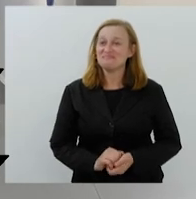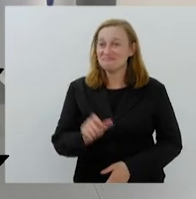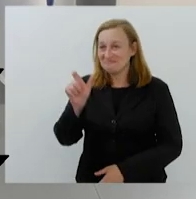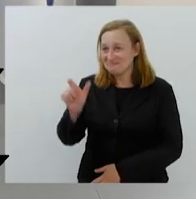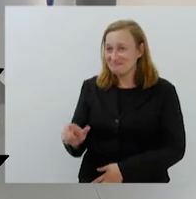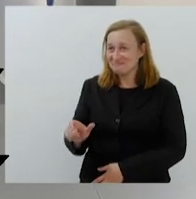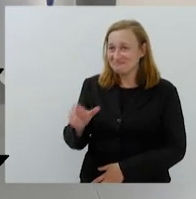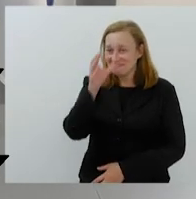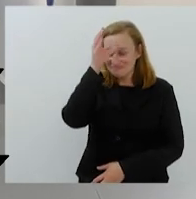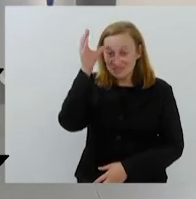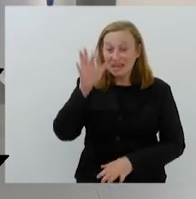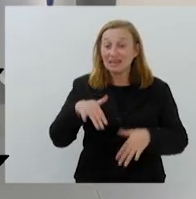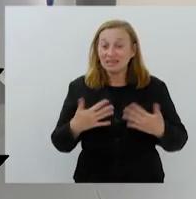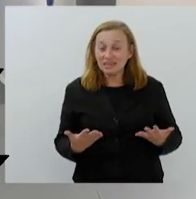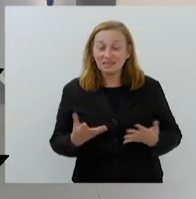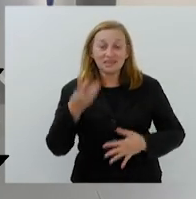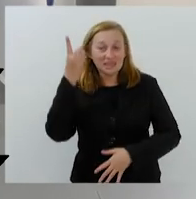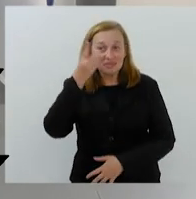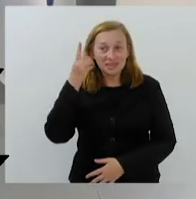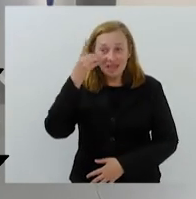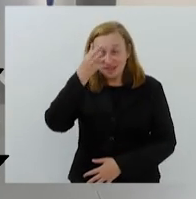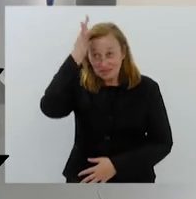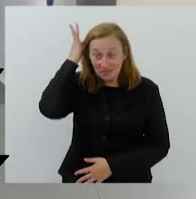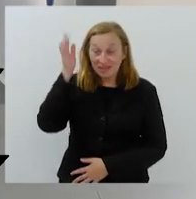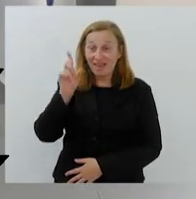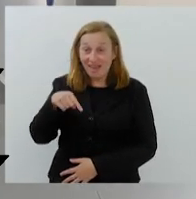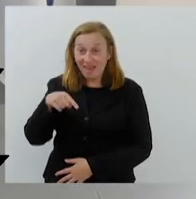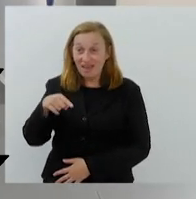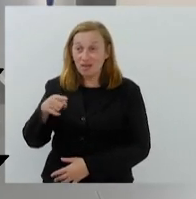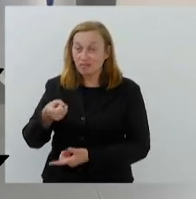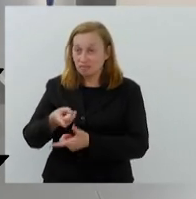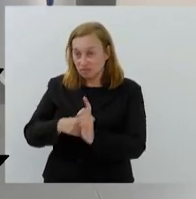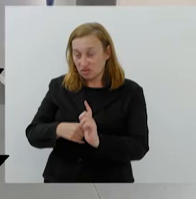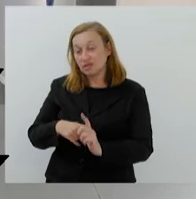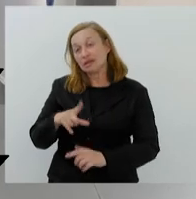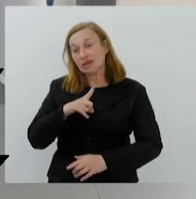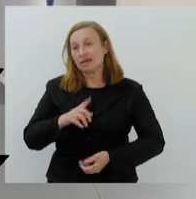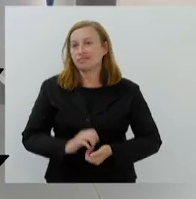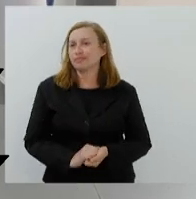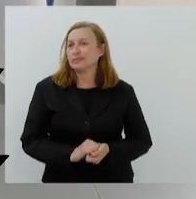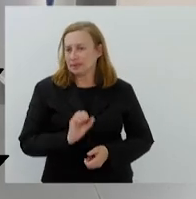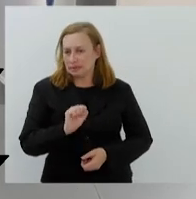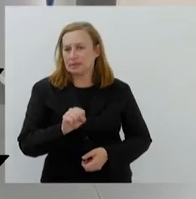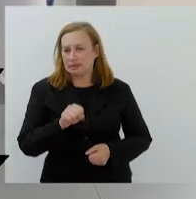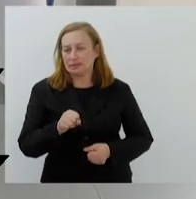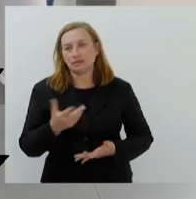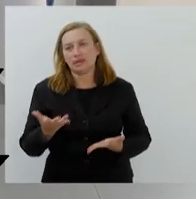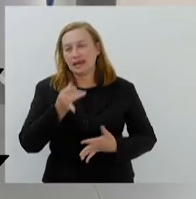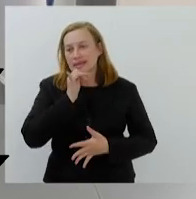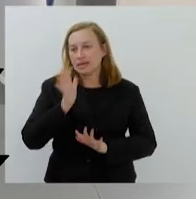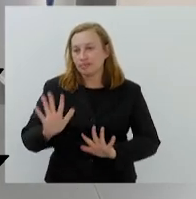Então, o deputado Fred é o devedor. Sim, sim.